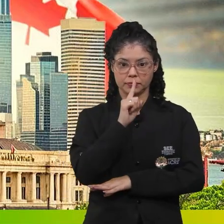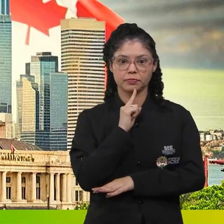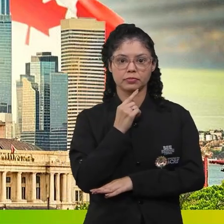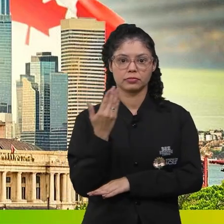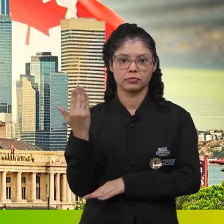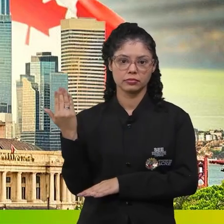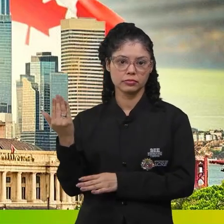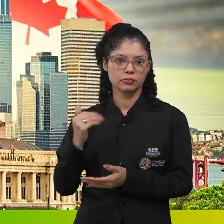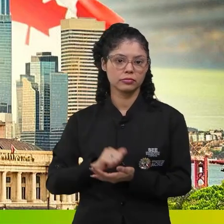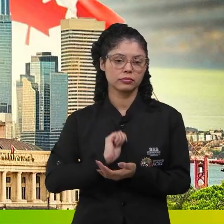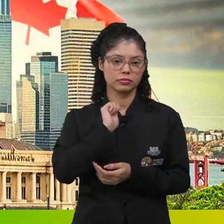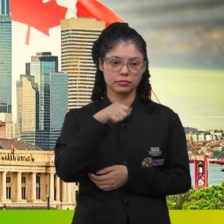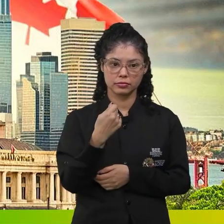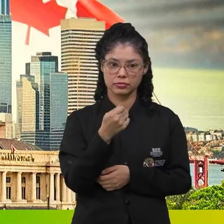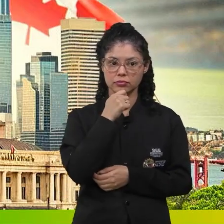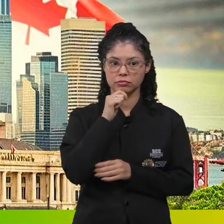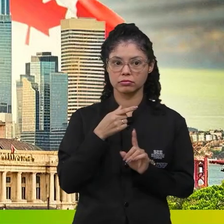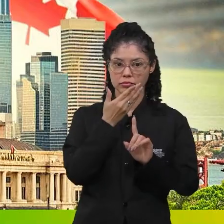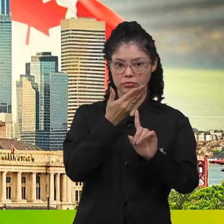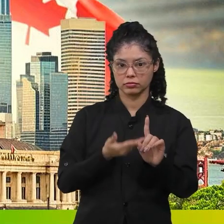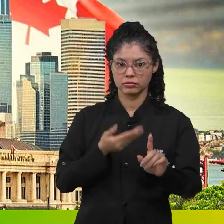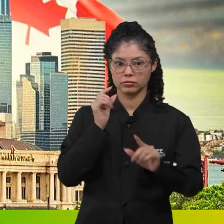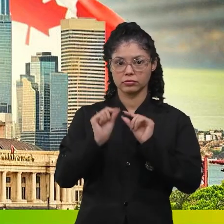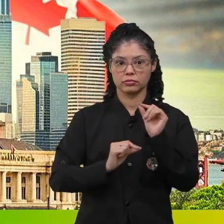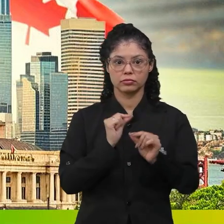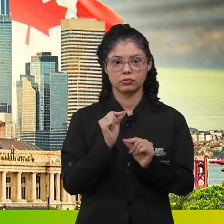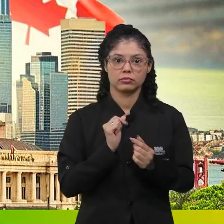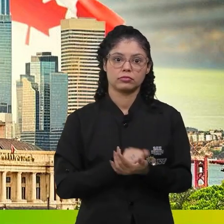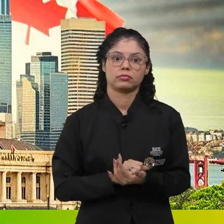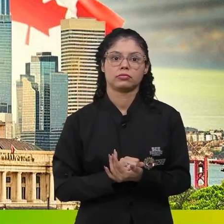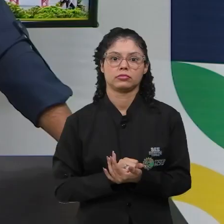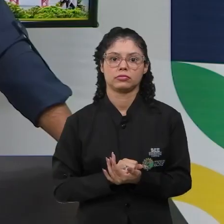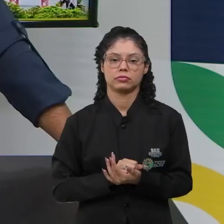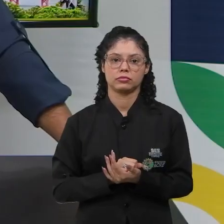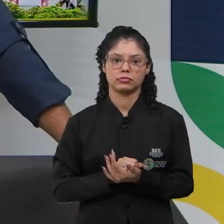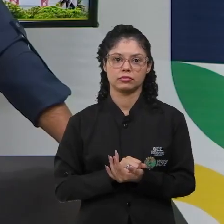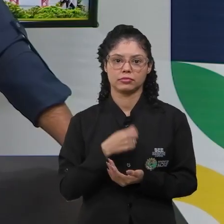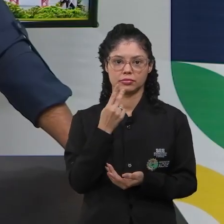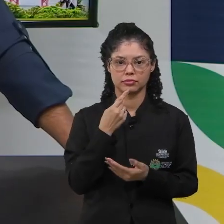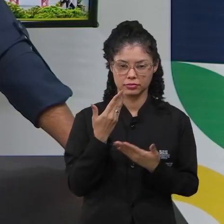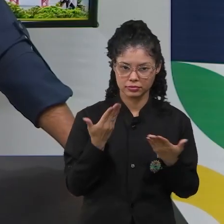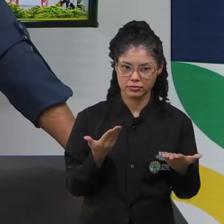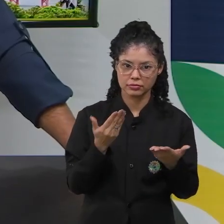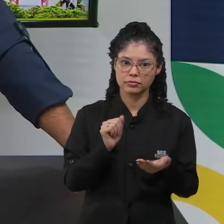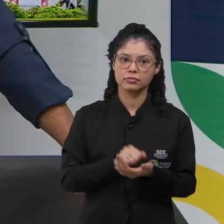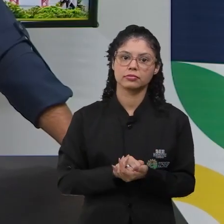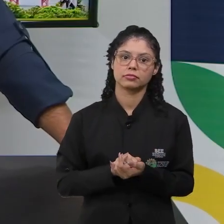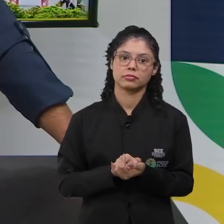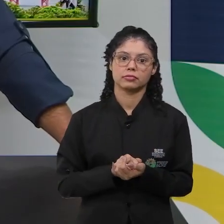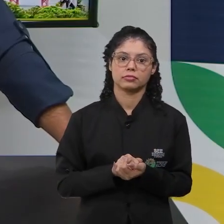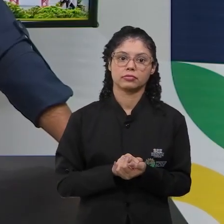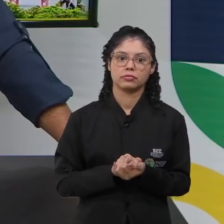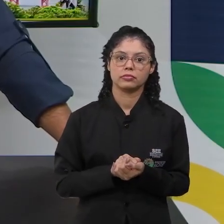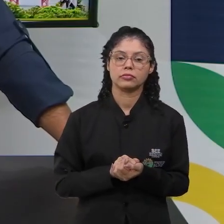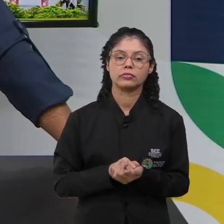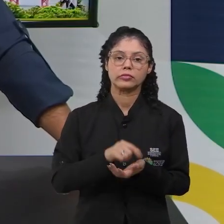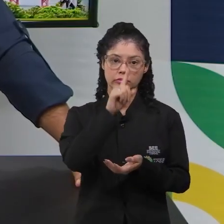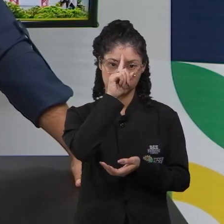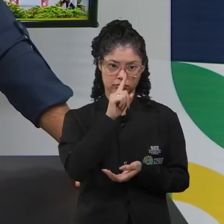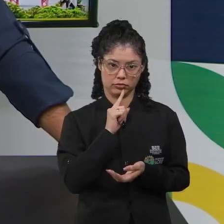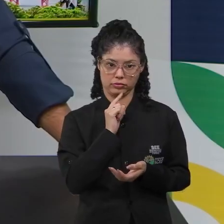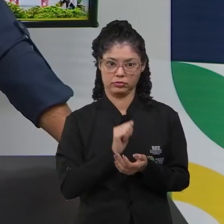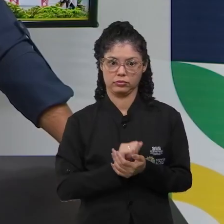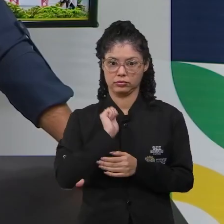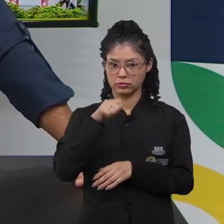temos uma imagem simbólica que representa o quê? Eu não sei se eu falo, não sei se eu não falo. A imagem